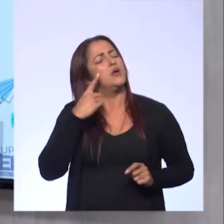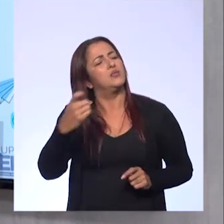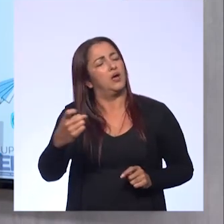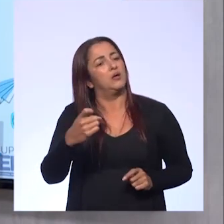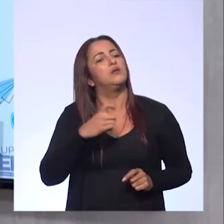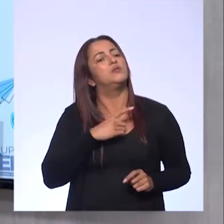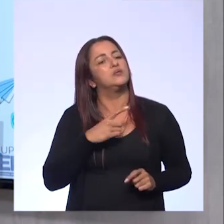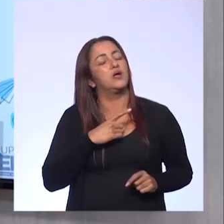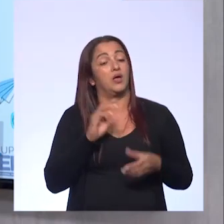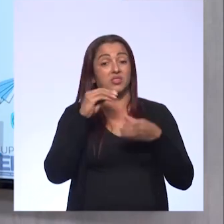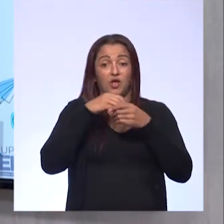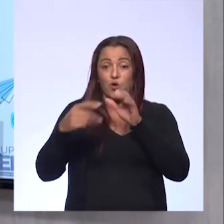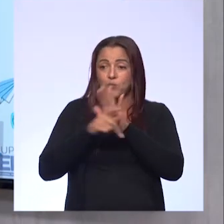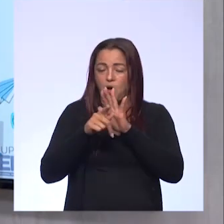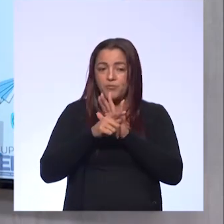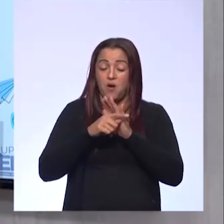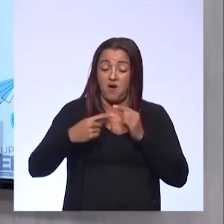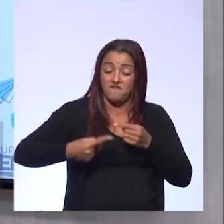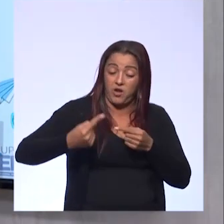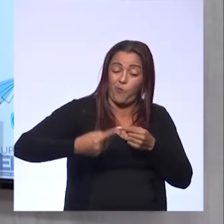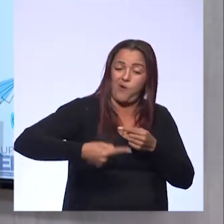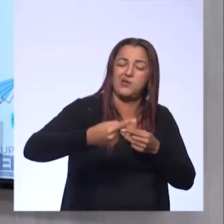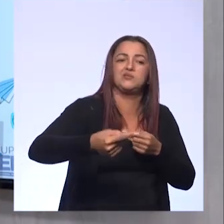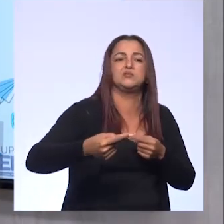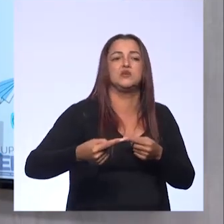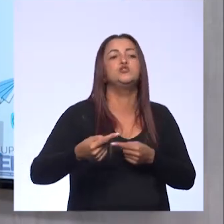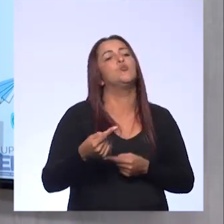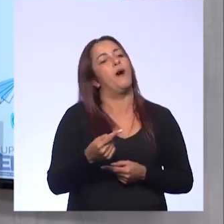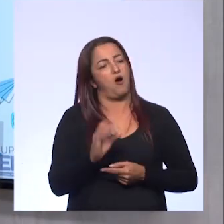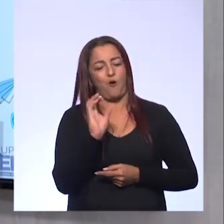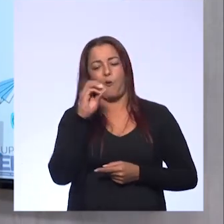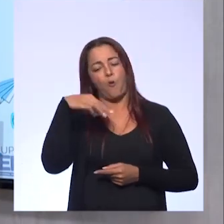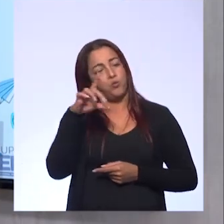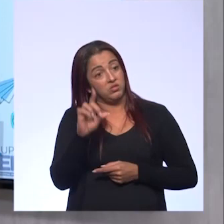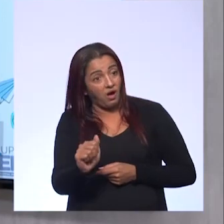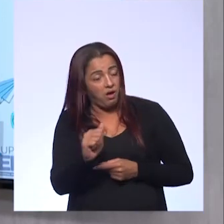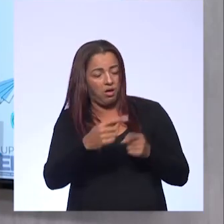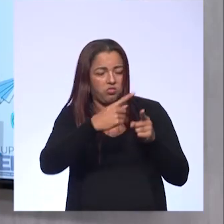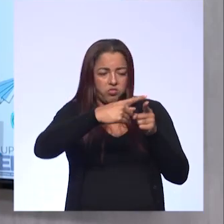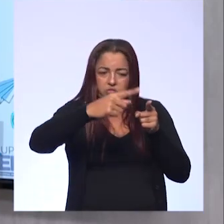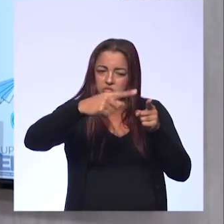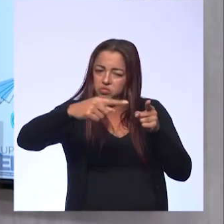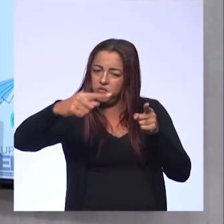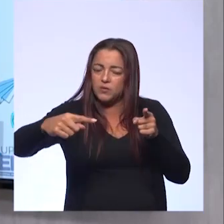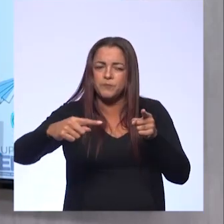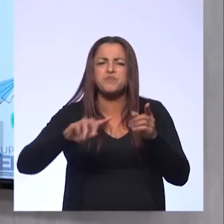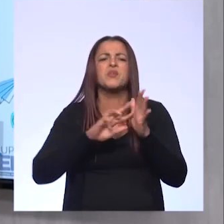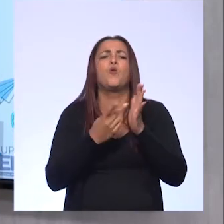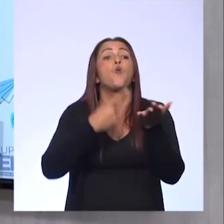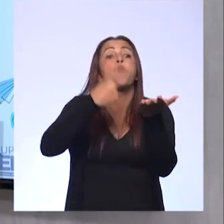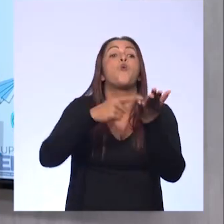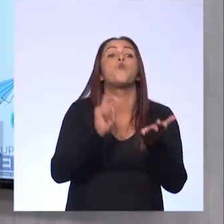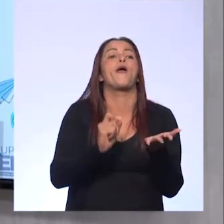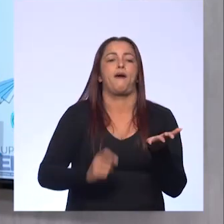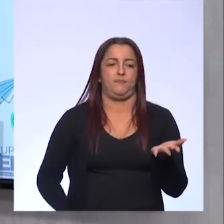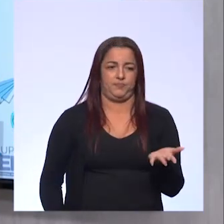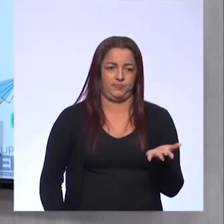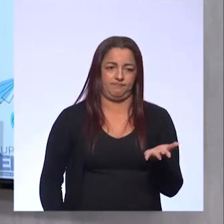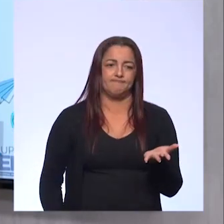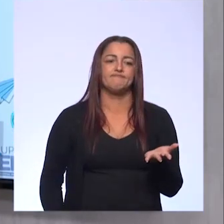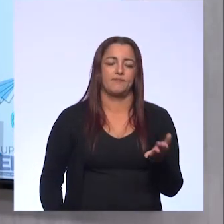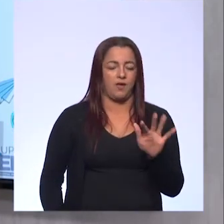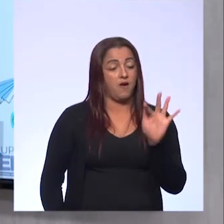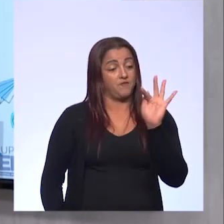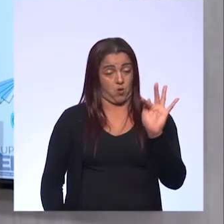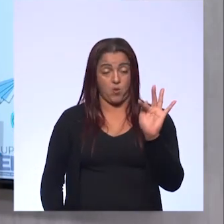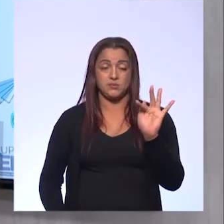Envolvida Por trás de frequência frequência de uma onda bom vamos primeiro definir aqui o que que a frequência de uma onda frequência de